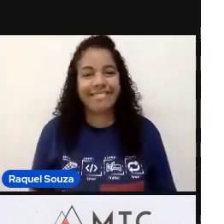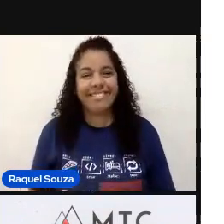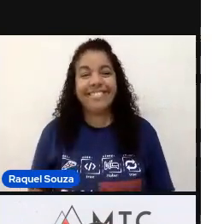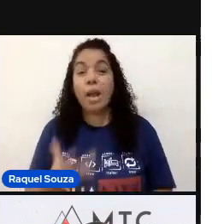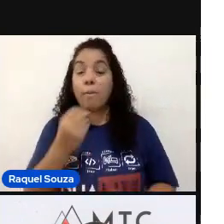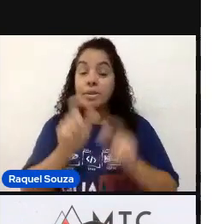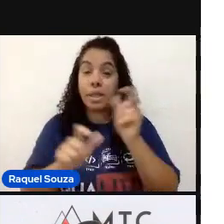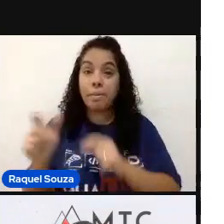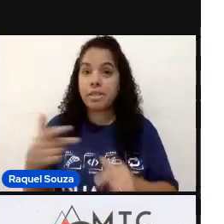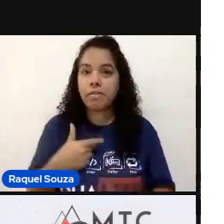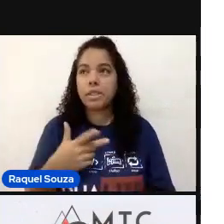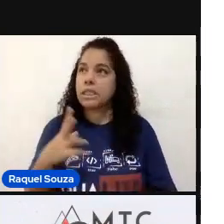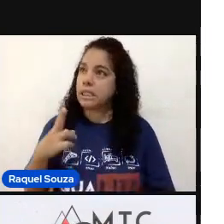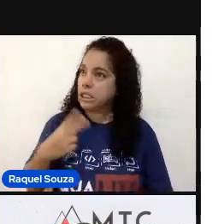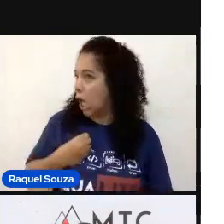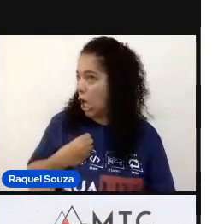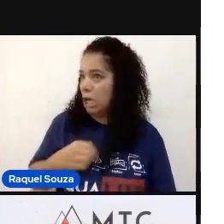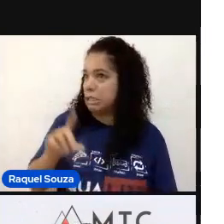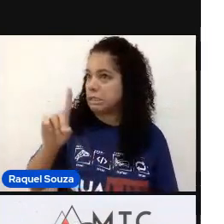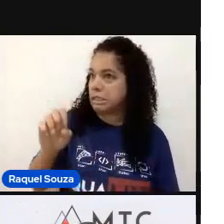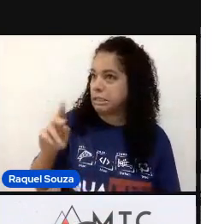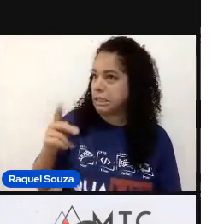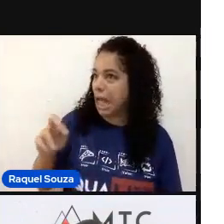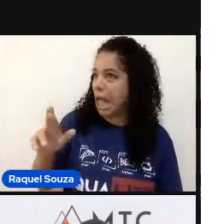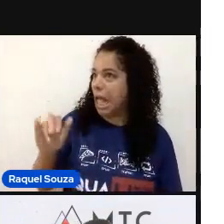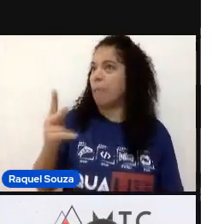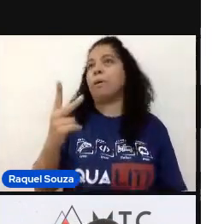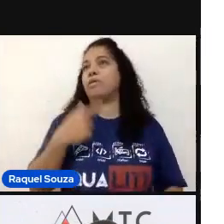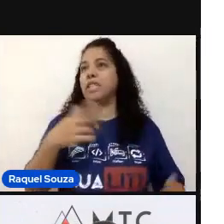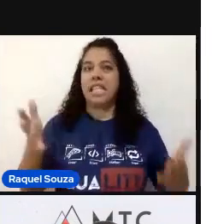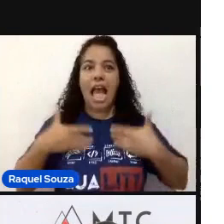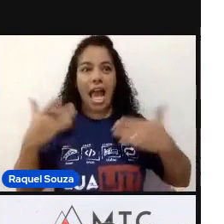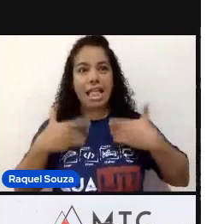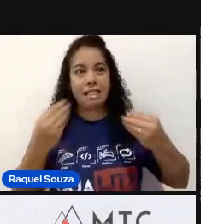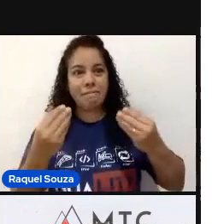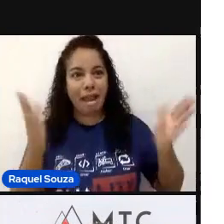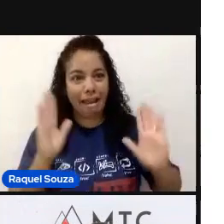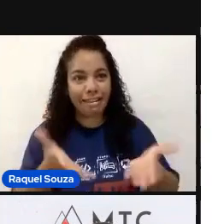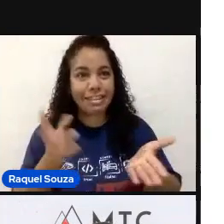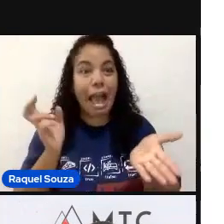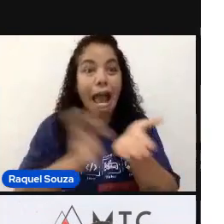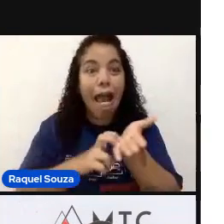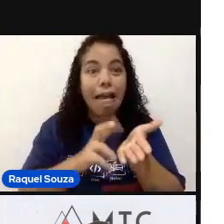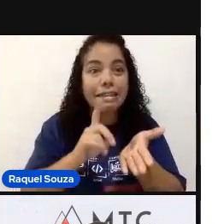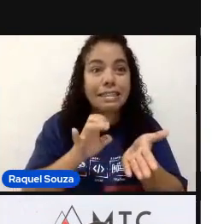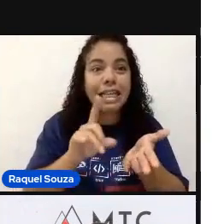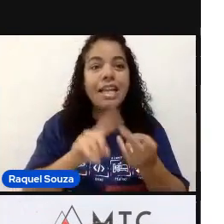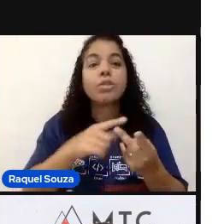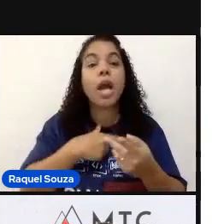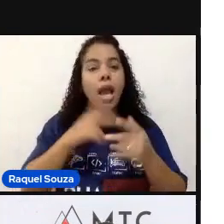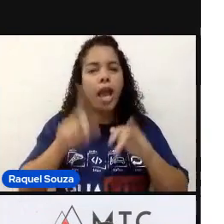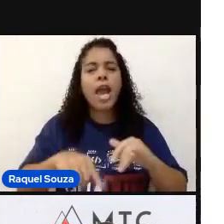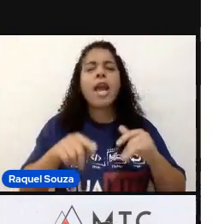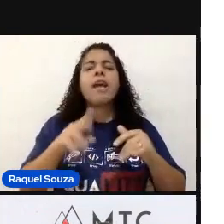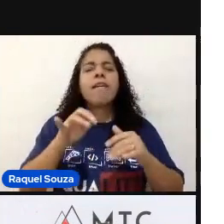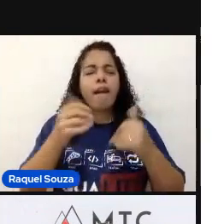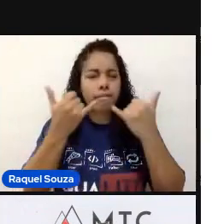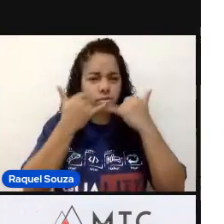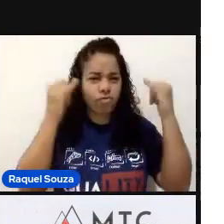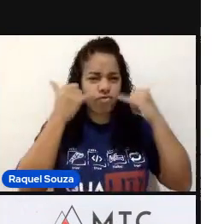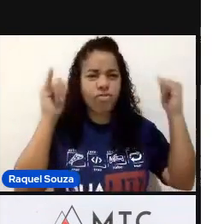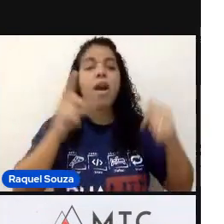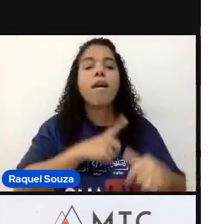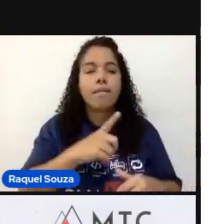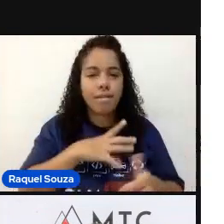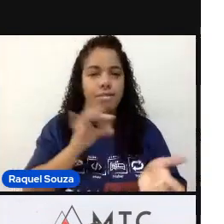gente faz, nossa, Débora, como você já está tão animada logo cedo. É uma carga de energia que realmente a gente tem.